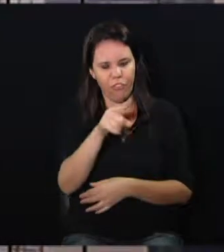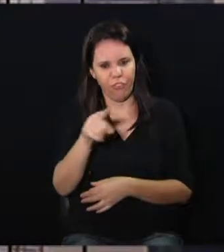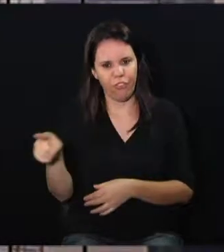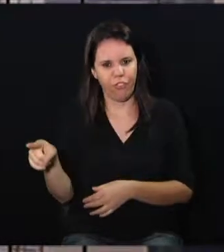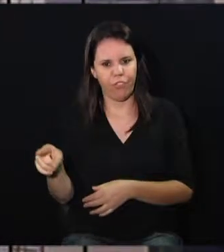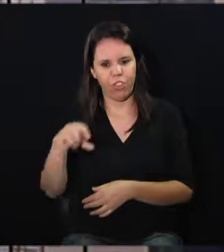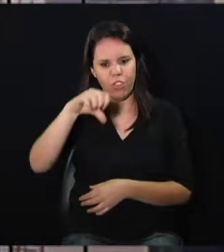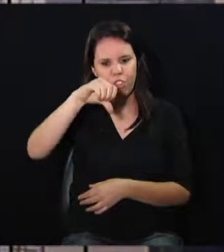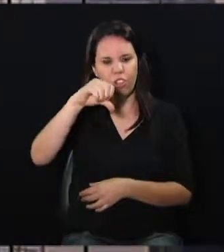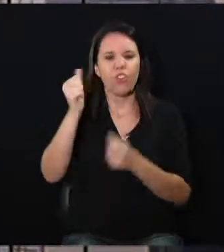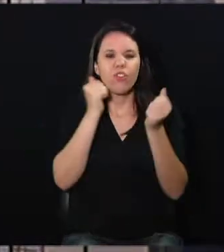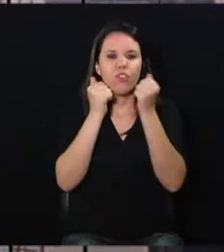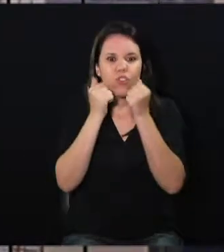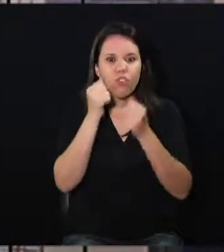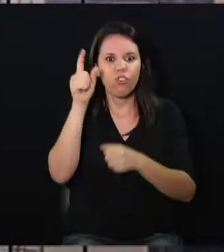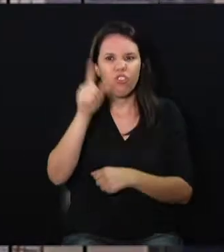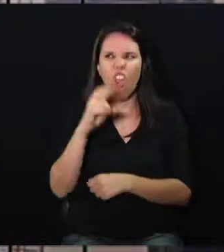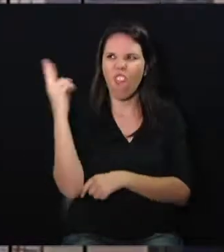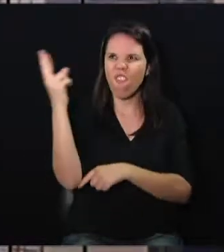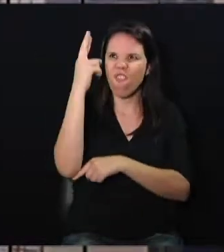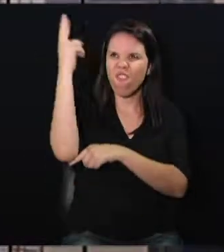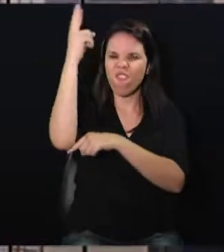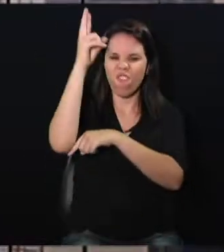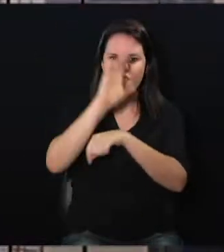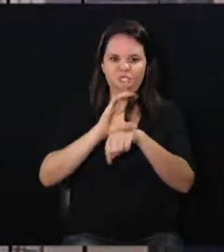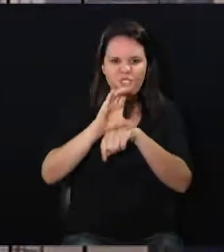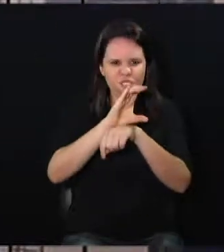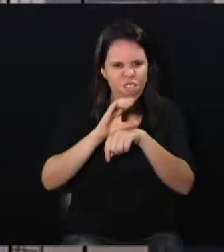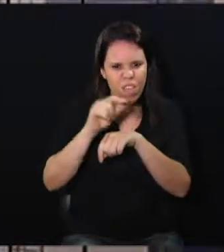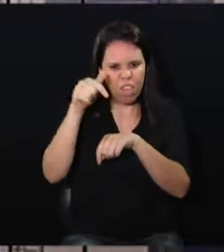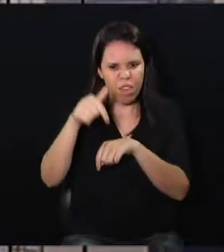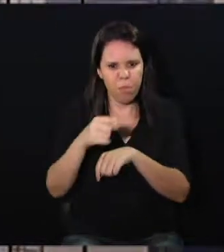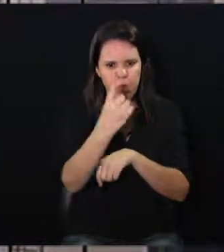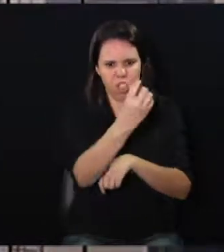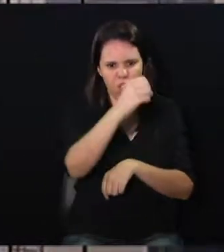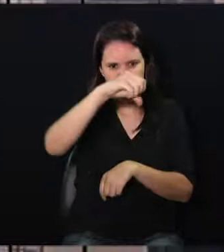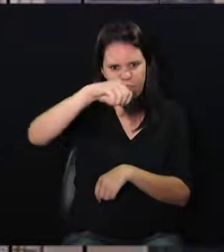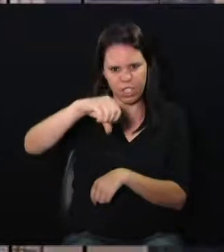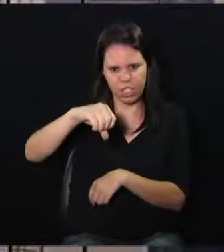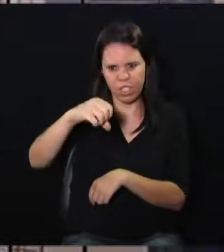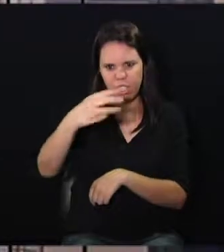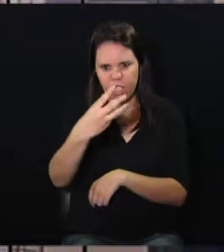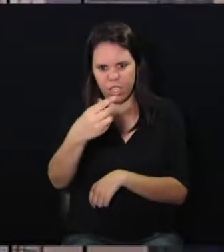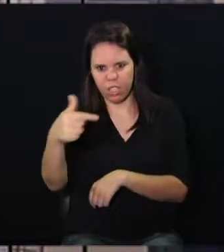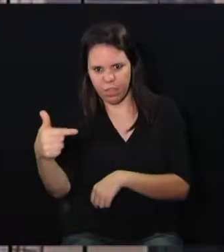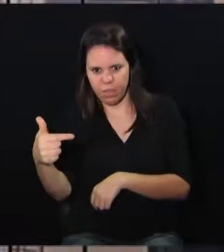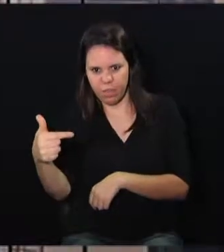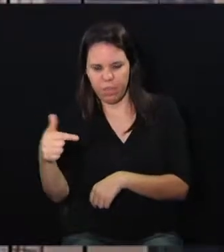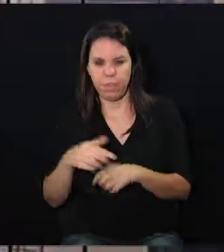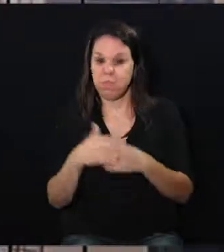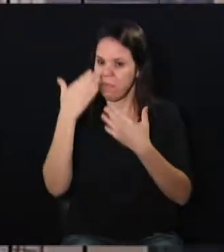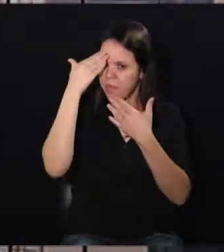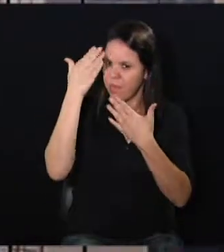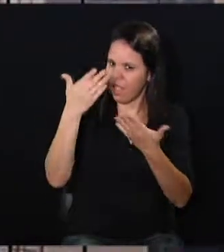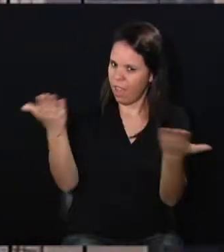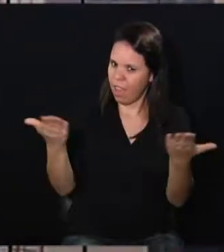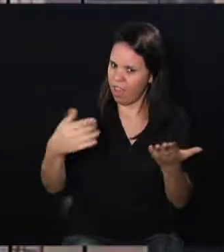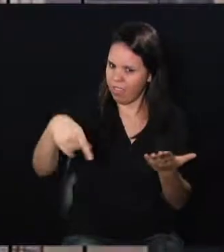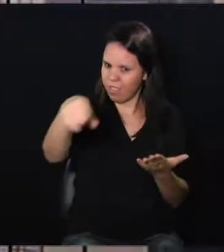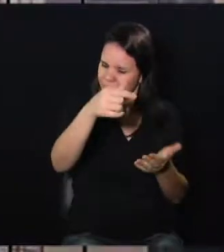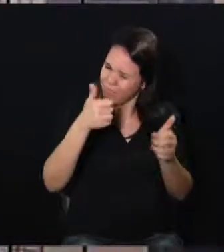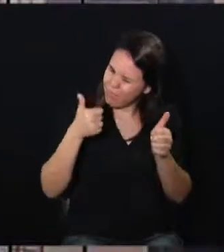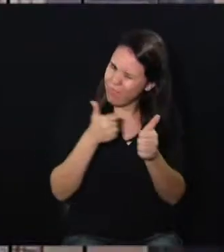de julho, dia da Revolução Constitucionalista de 1932. Muito obrigado desde já